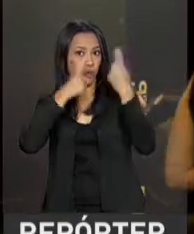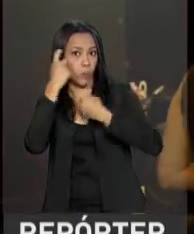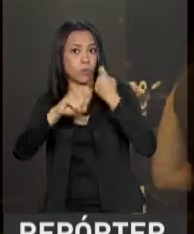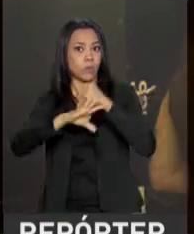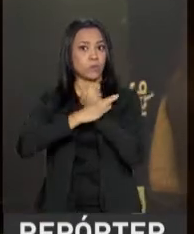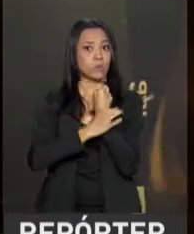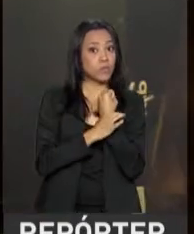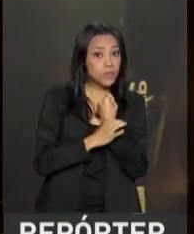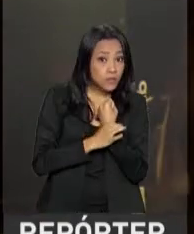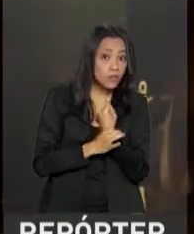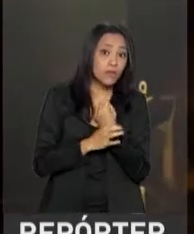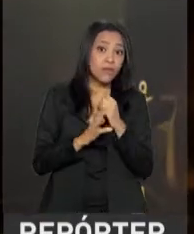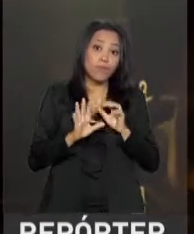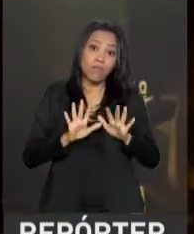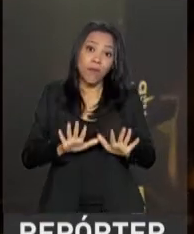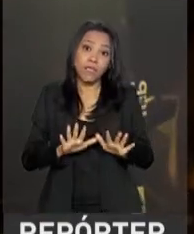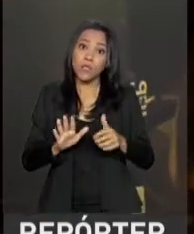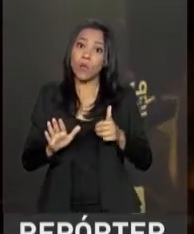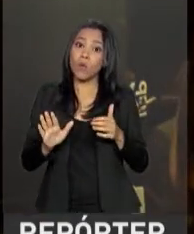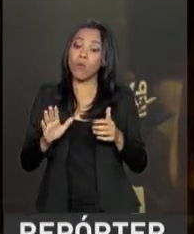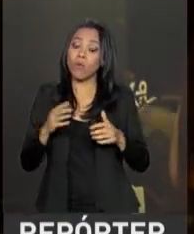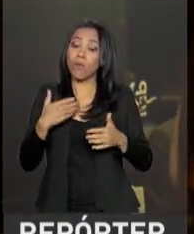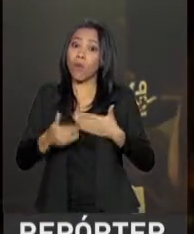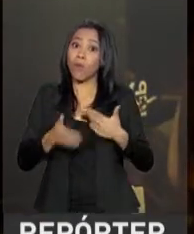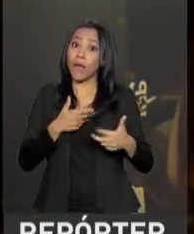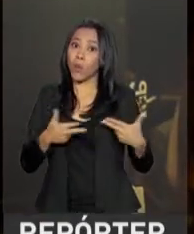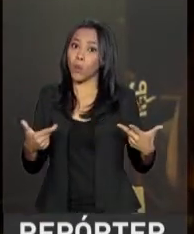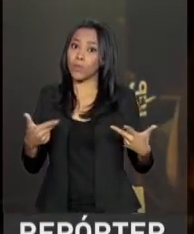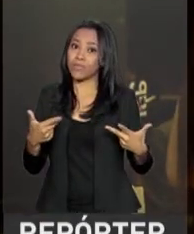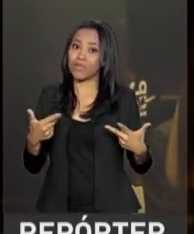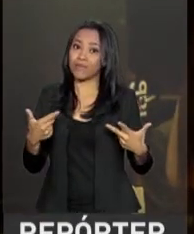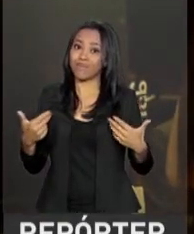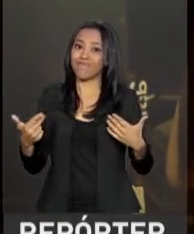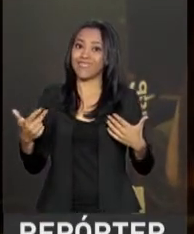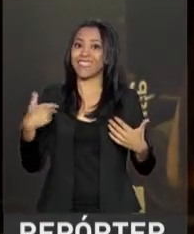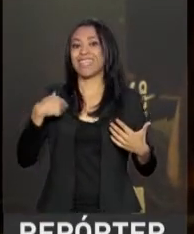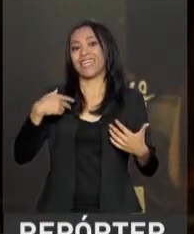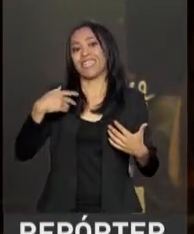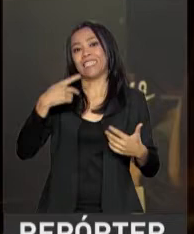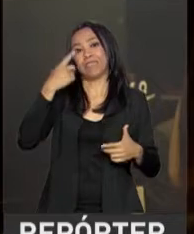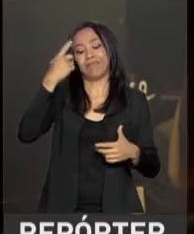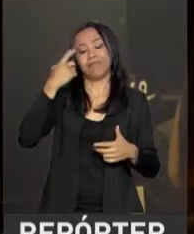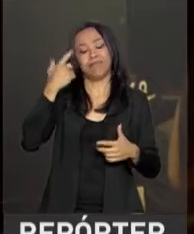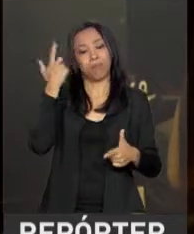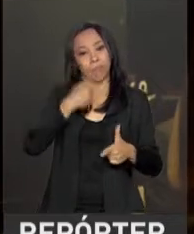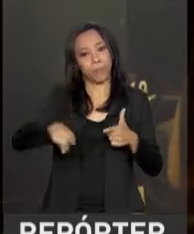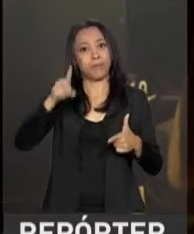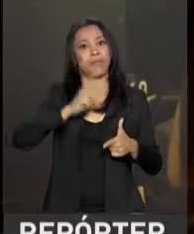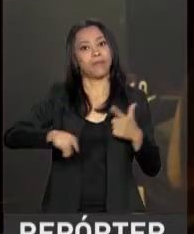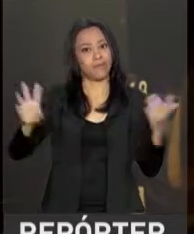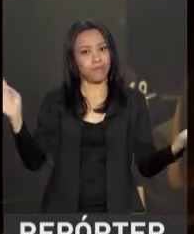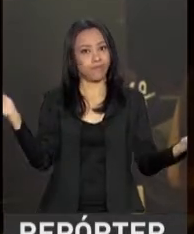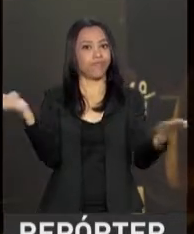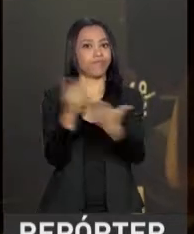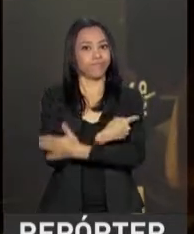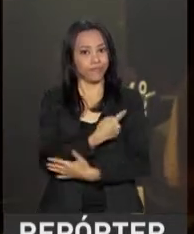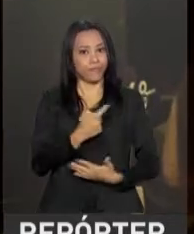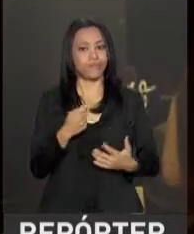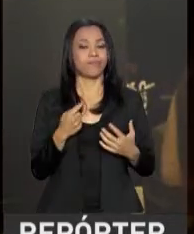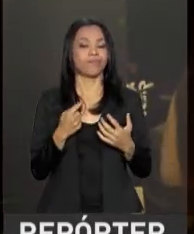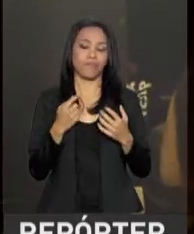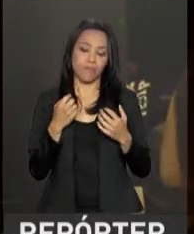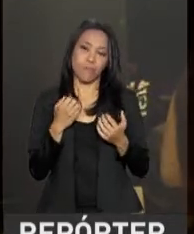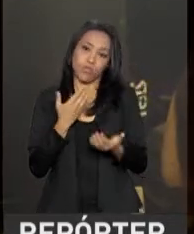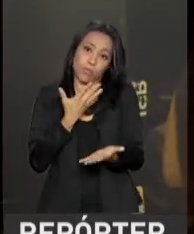e mesmo assim qualquer vacilo acabou em danos sérios desastres ou